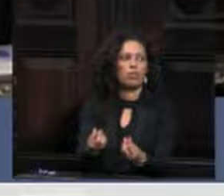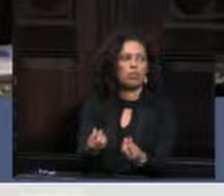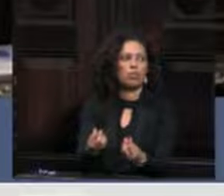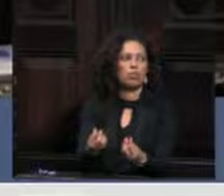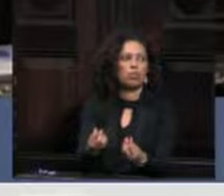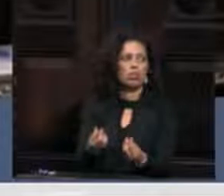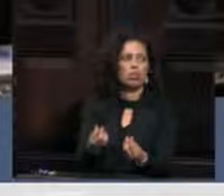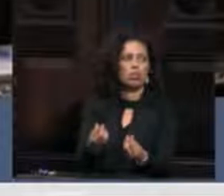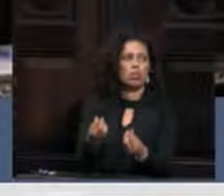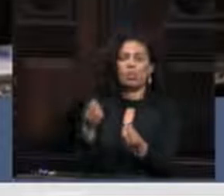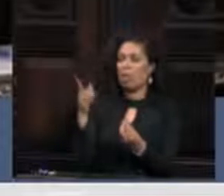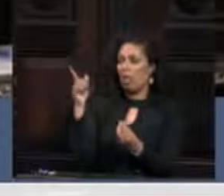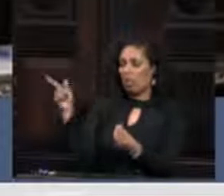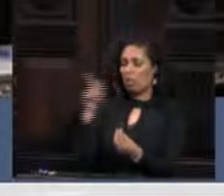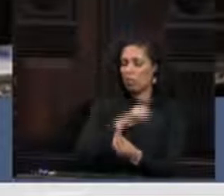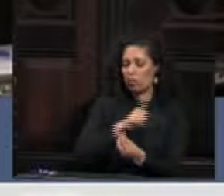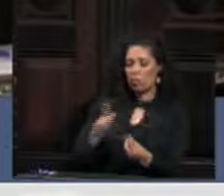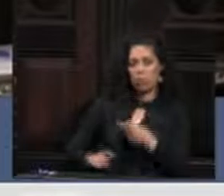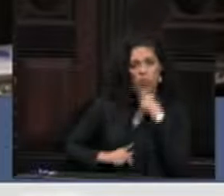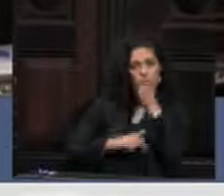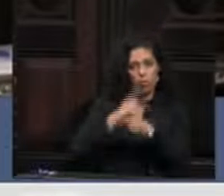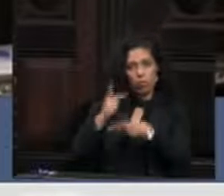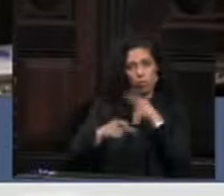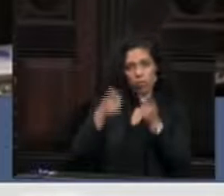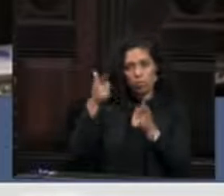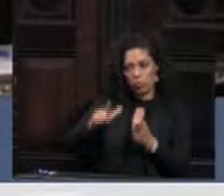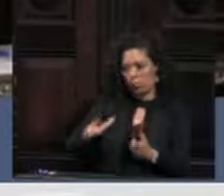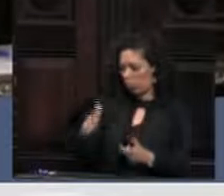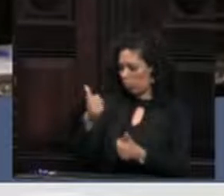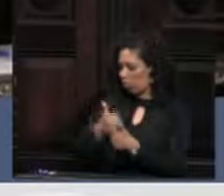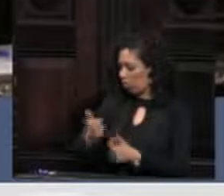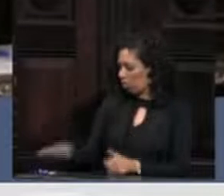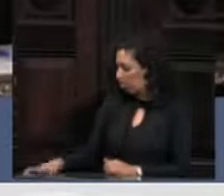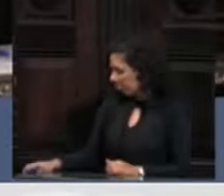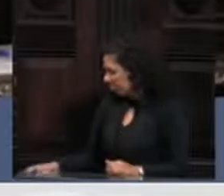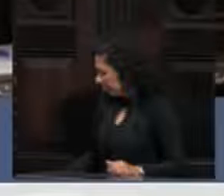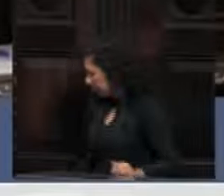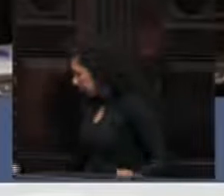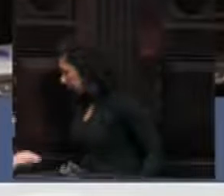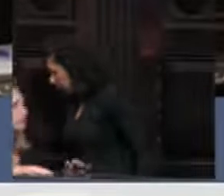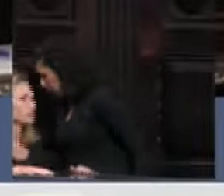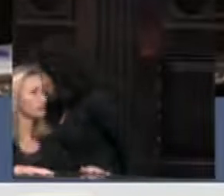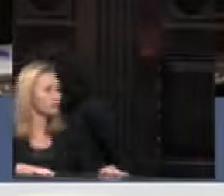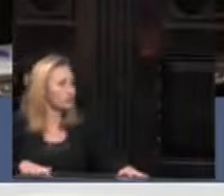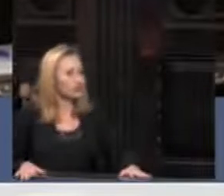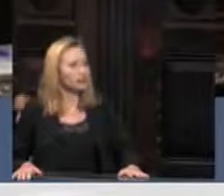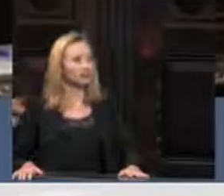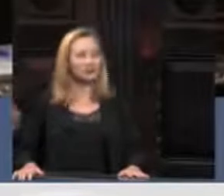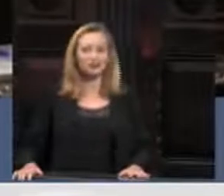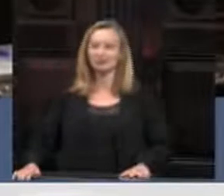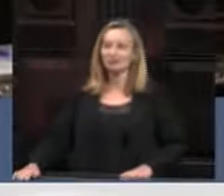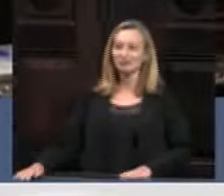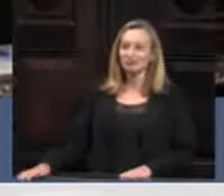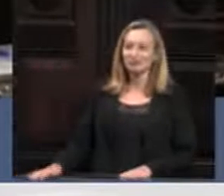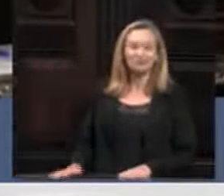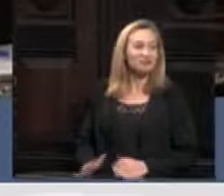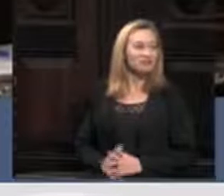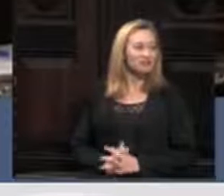estando o governador eleito, que houve o primeiro turno, depois o segundo turno. O governador